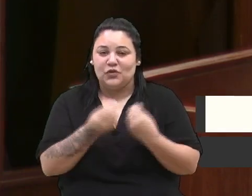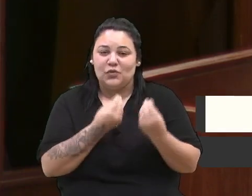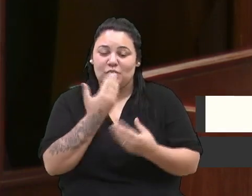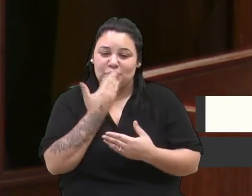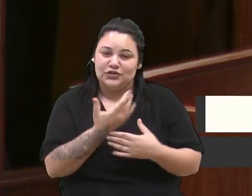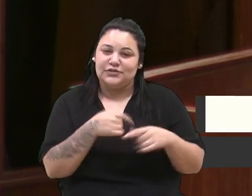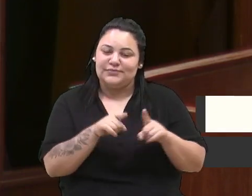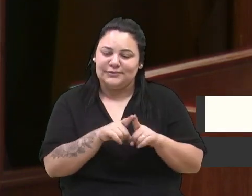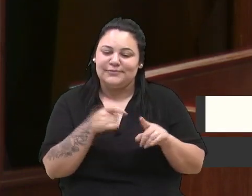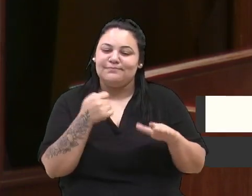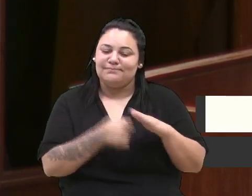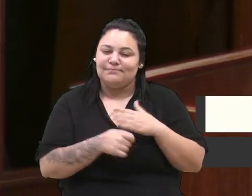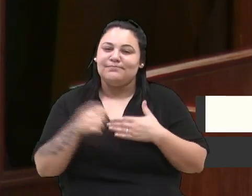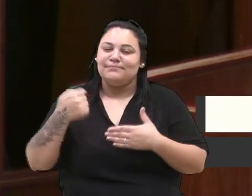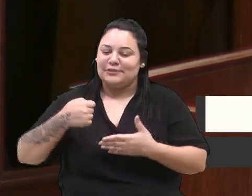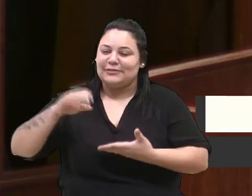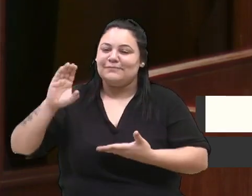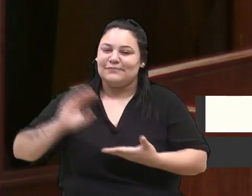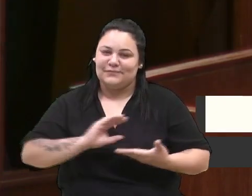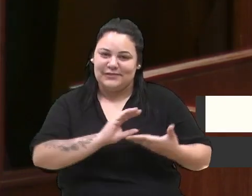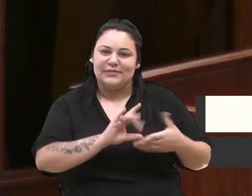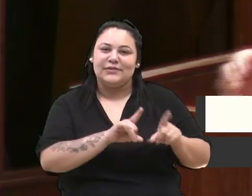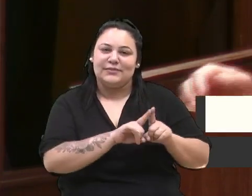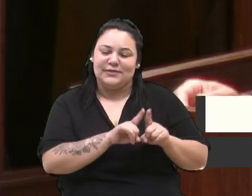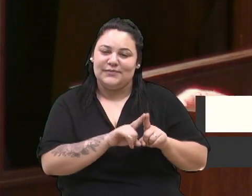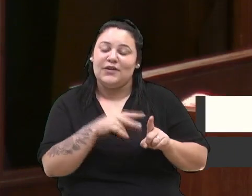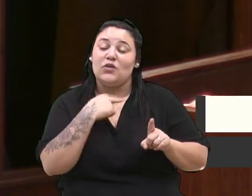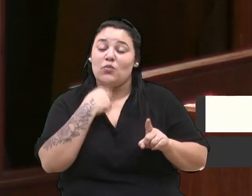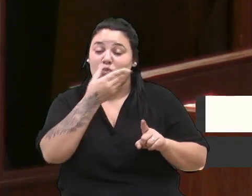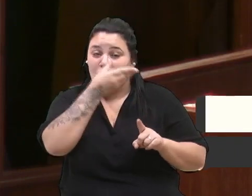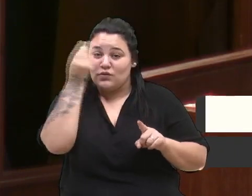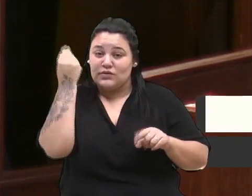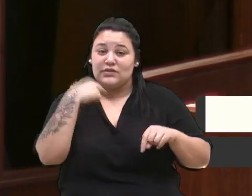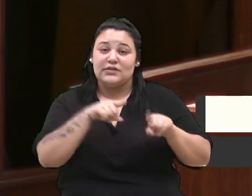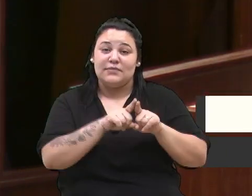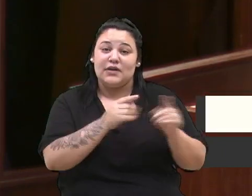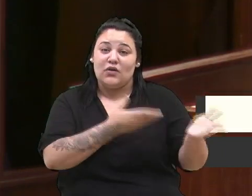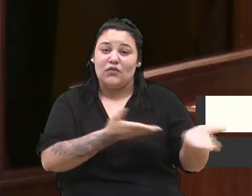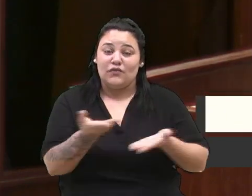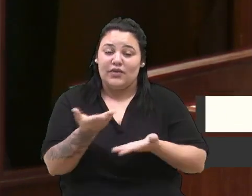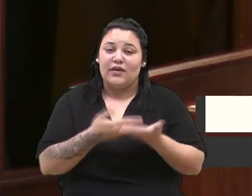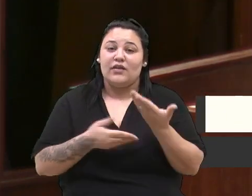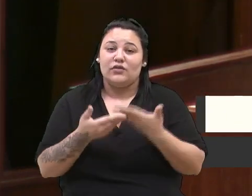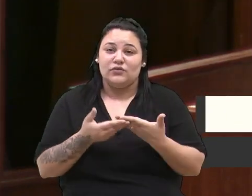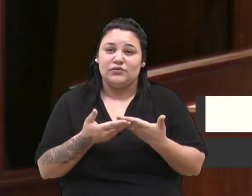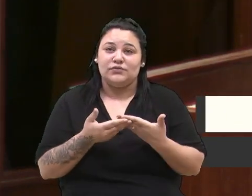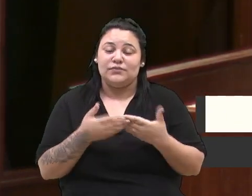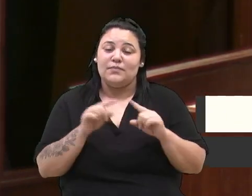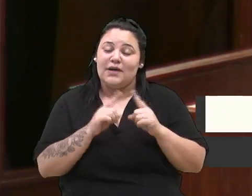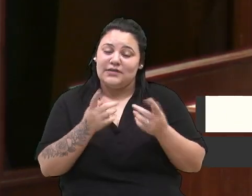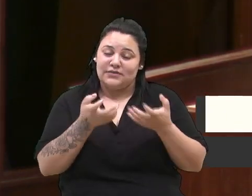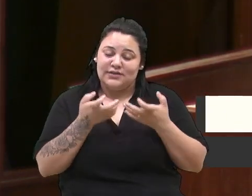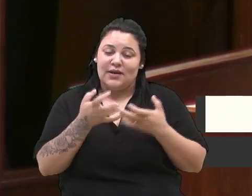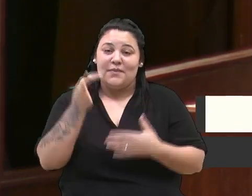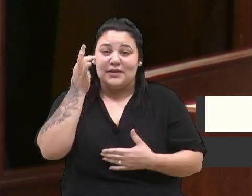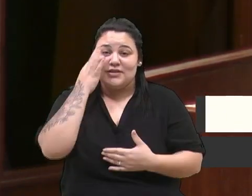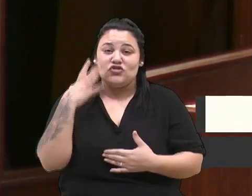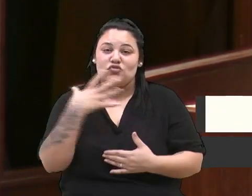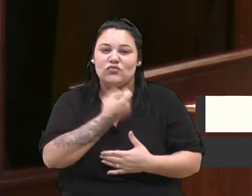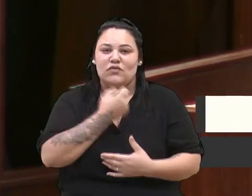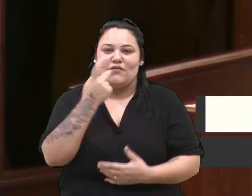de investimento e não posso esquecer de convidar a todos, nós gostaríamos da presença de todos os